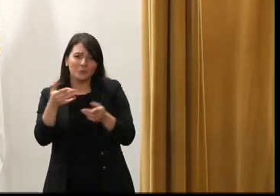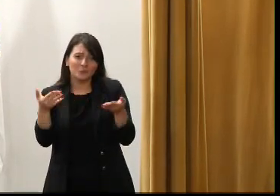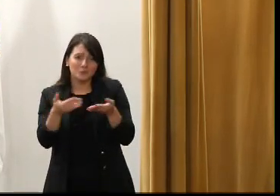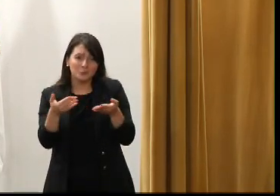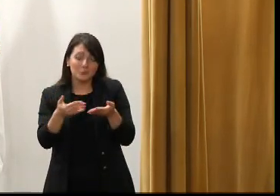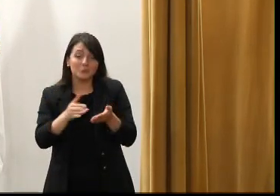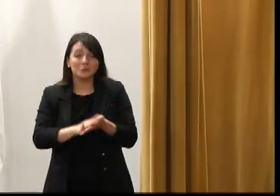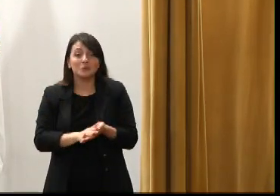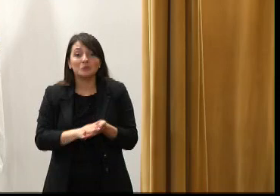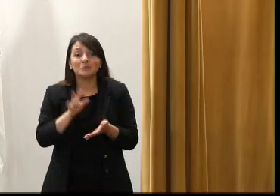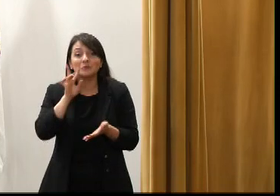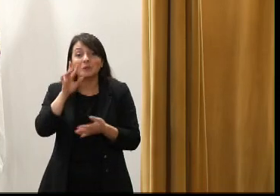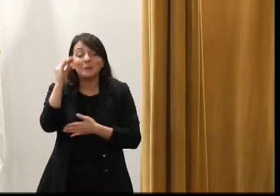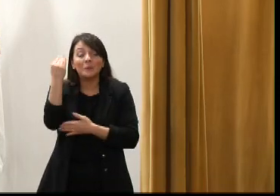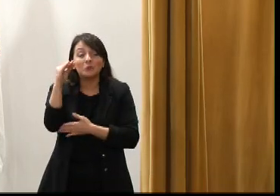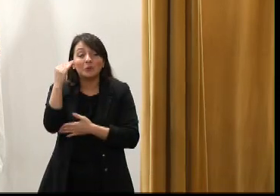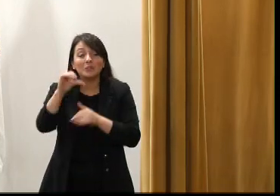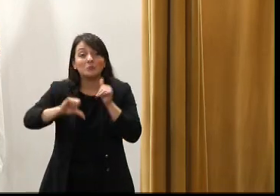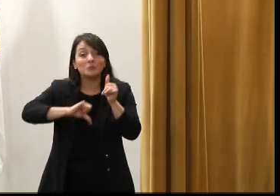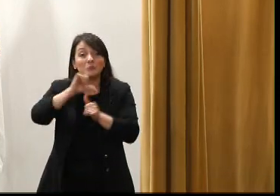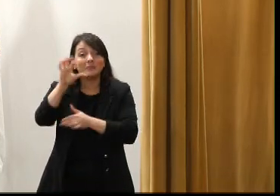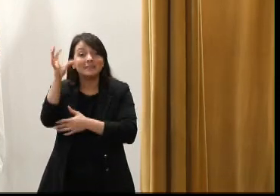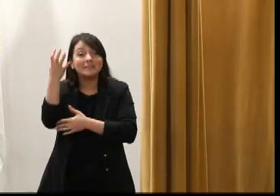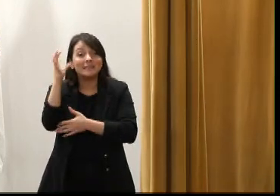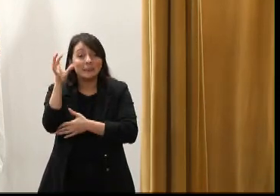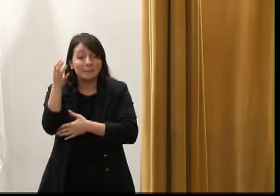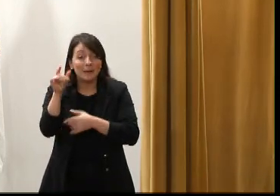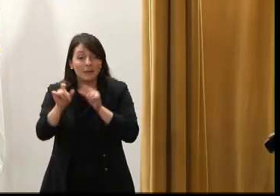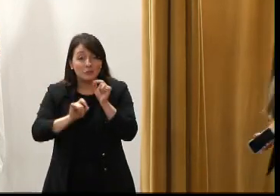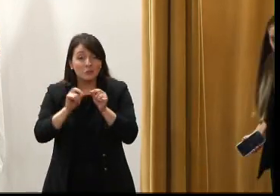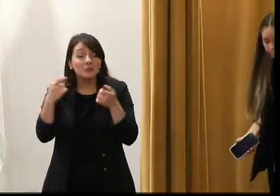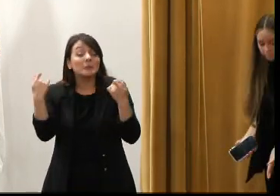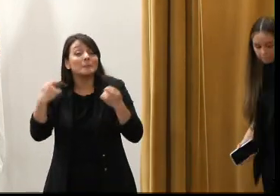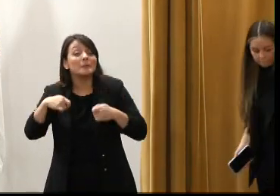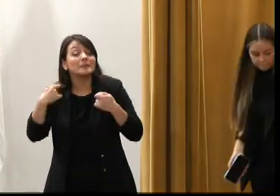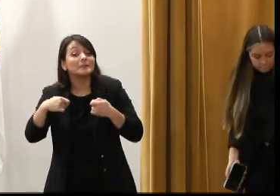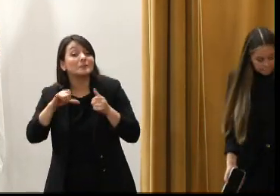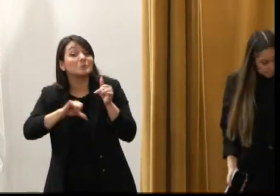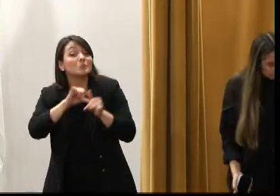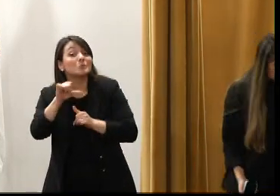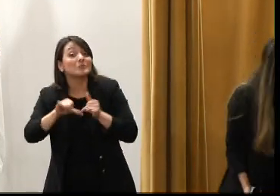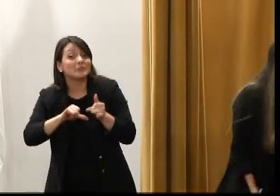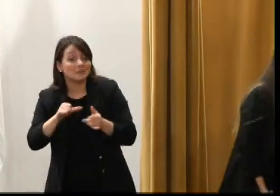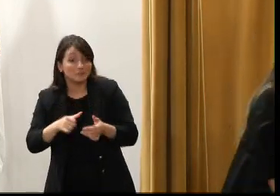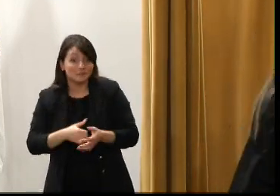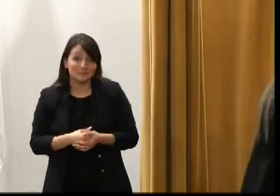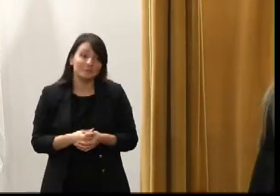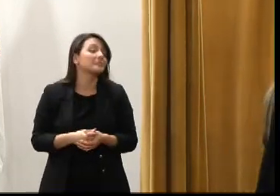nos toca em Porto Alegre em termos de mudanças climáticas? E o que precisamos mudar?